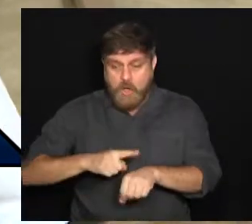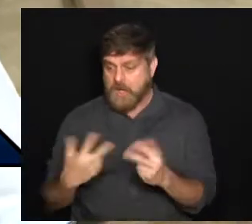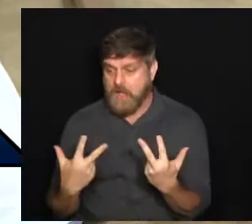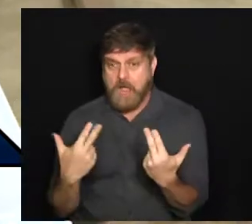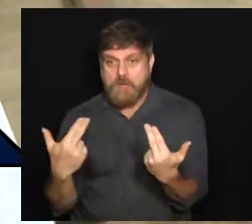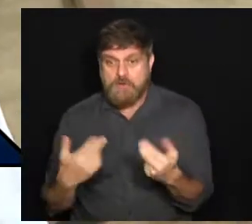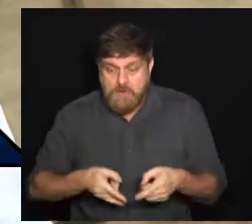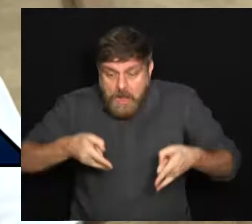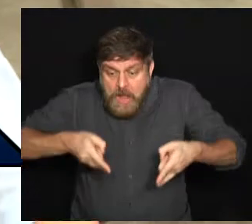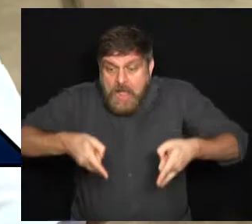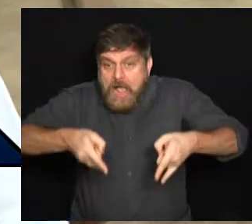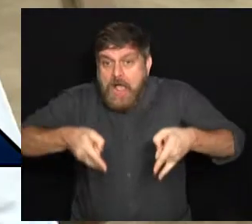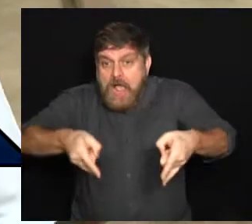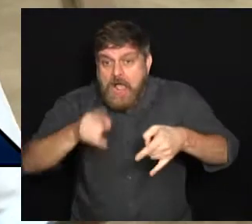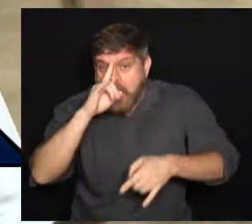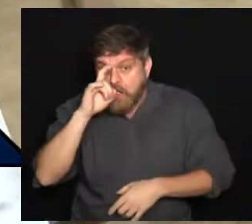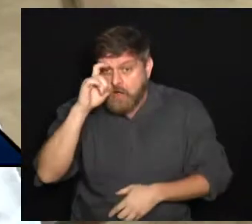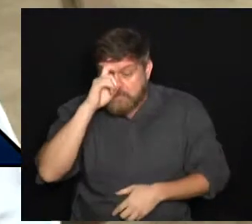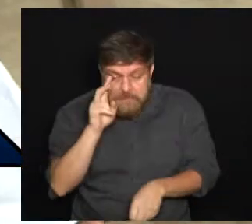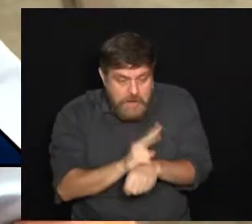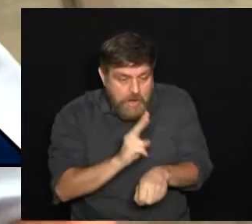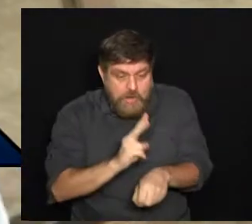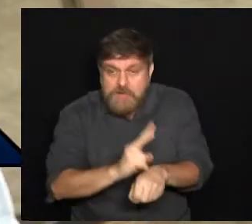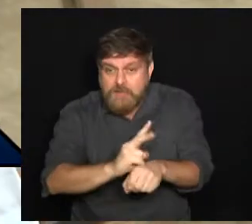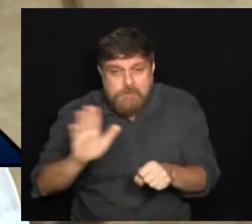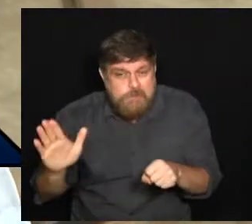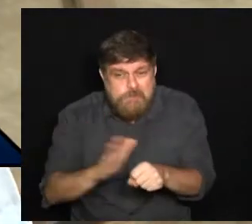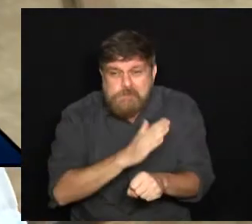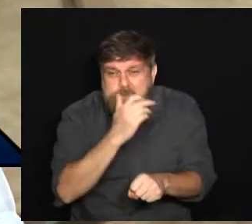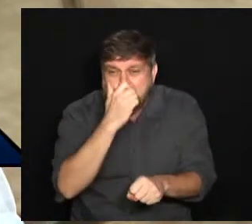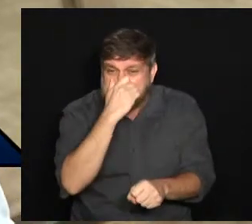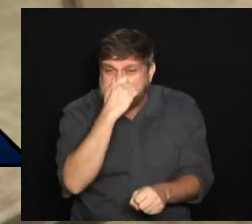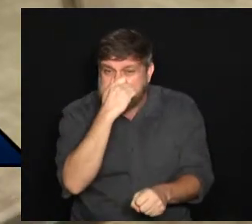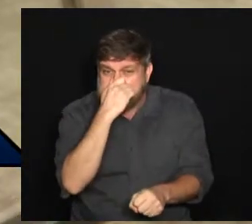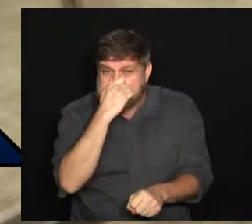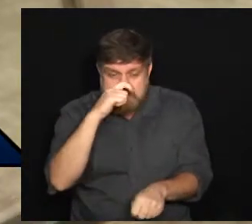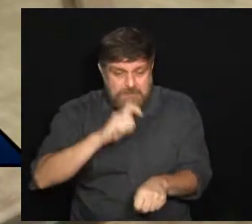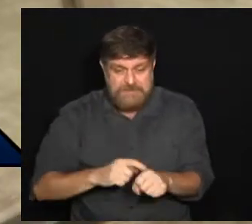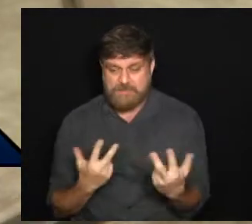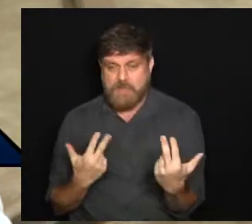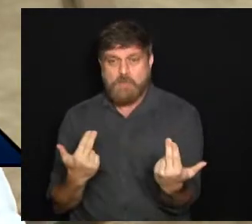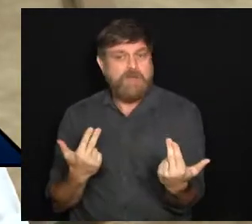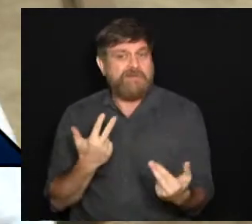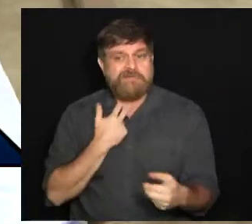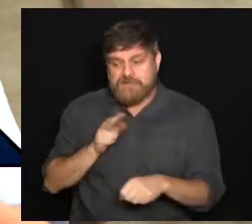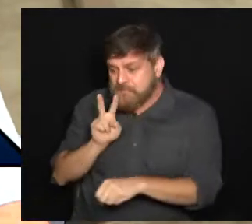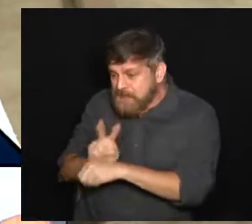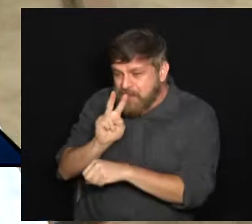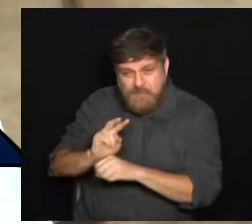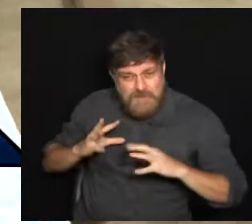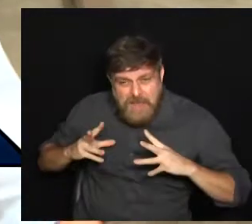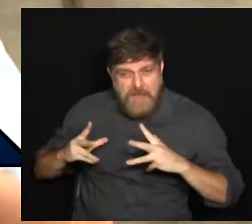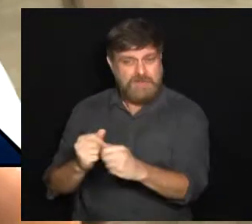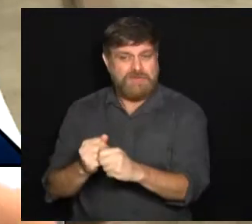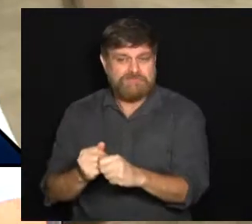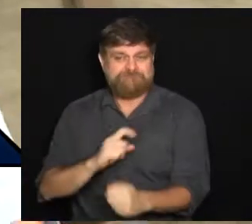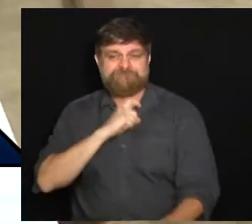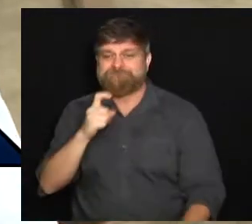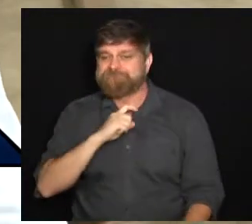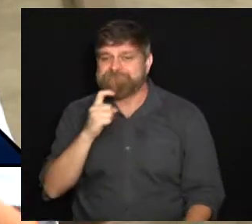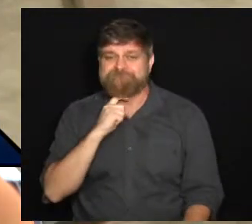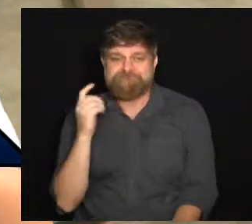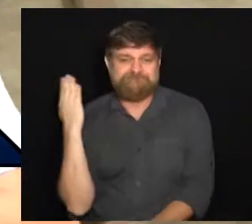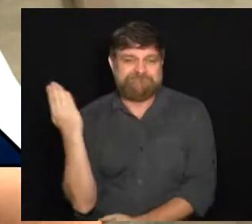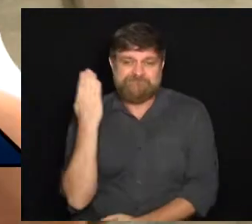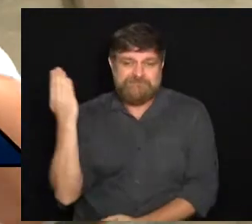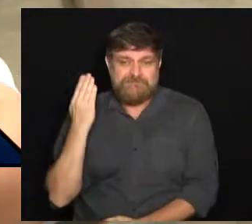os leitos de UTI que nós temos para tratar das pessoas vão todos ficar lotados de uma vez e a gente não vai conseguir atender mais ninguém, não vai conseguir atender quem vai